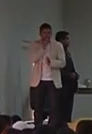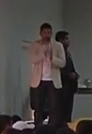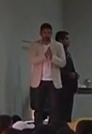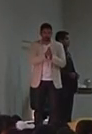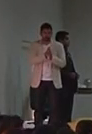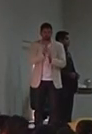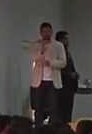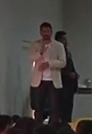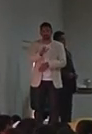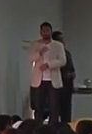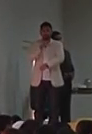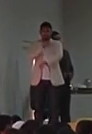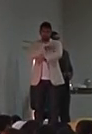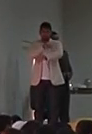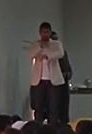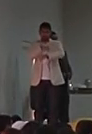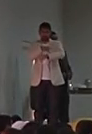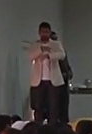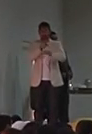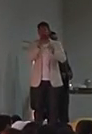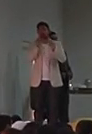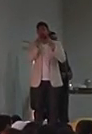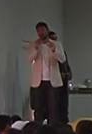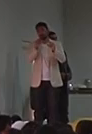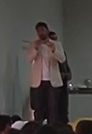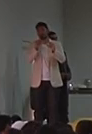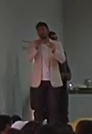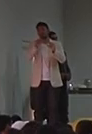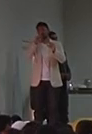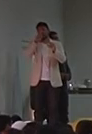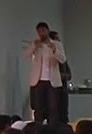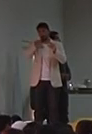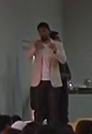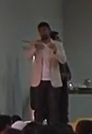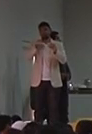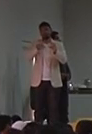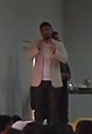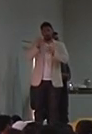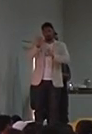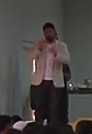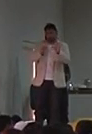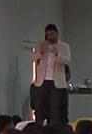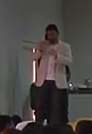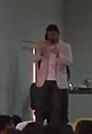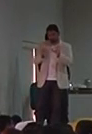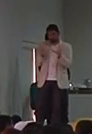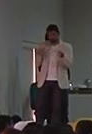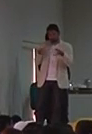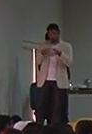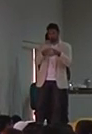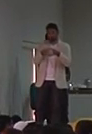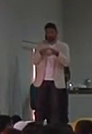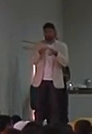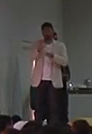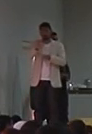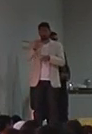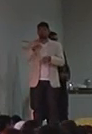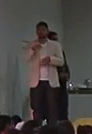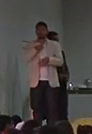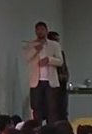vai ser e sempre será uma linha construtiva, onde os atores